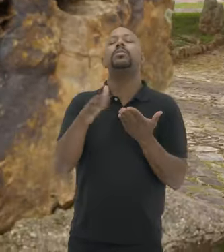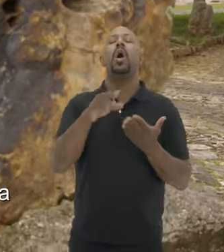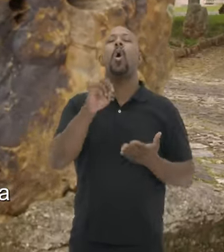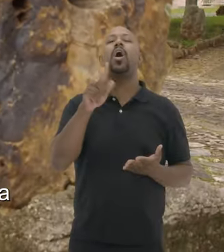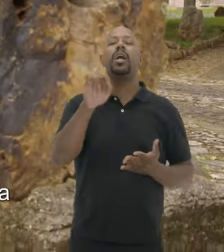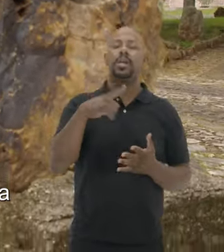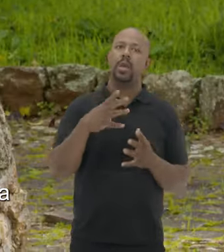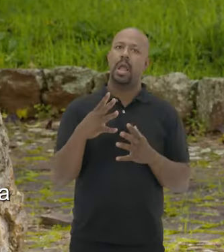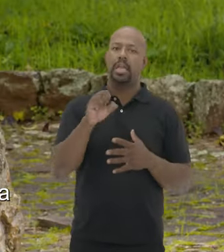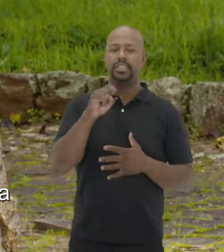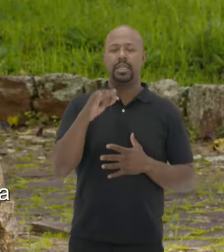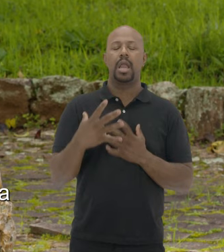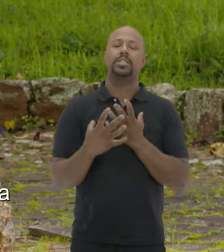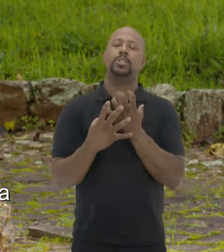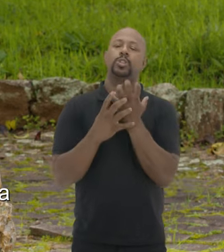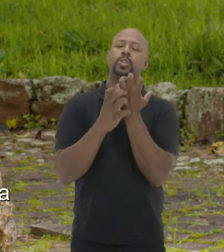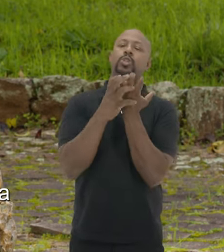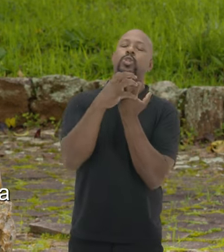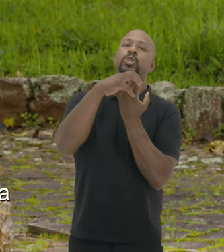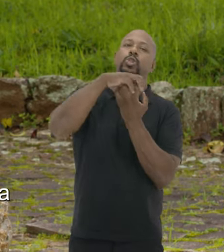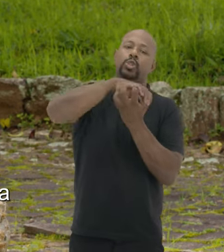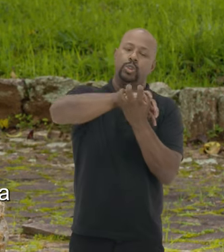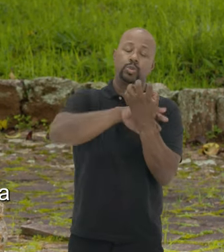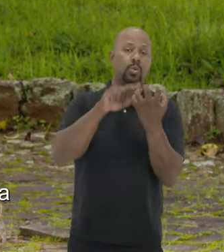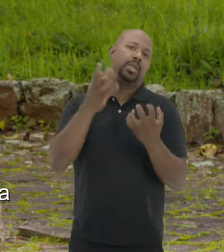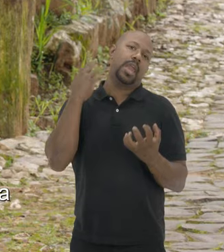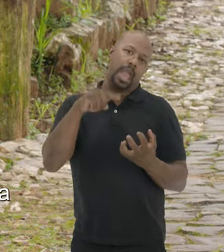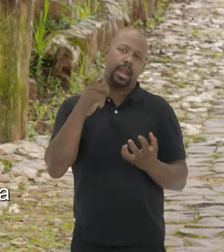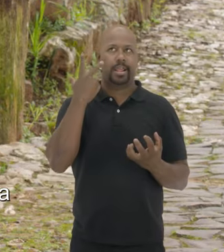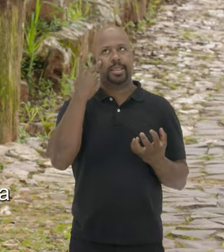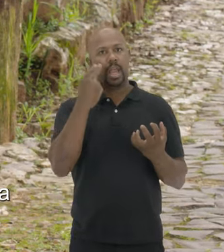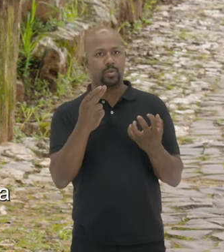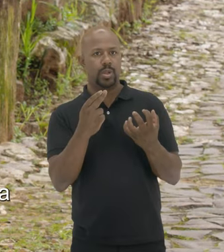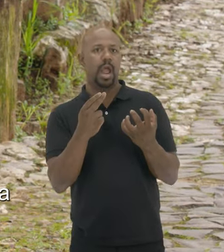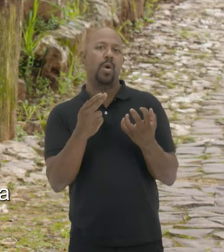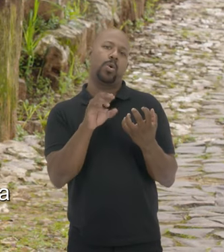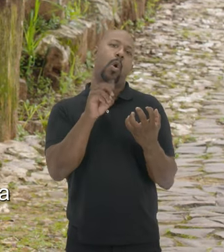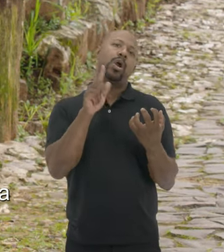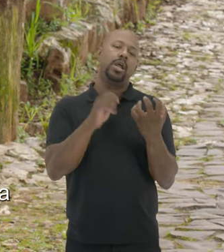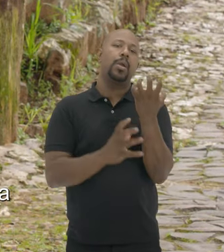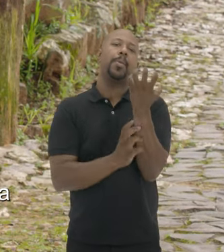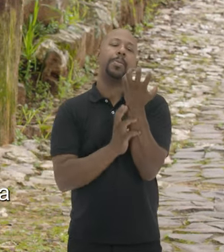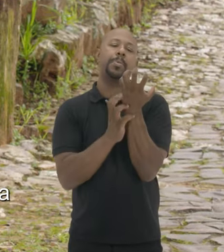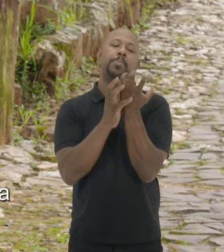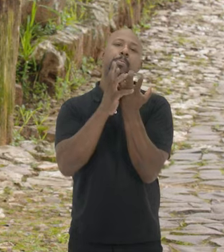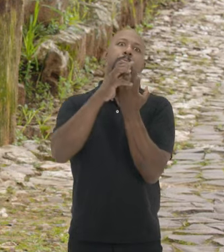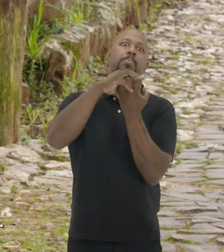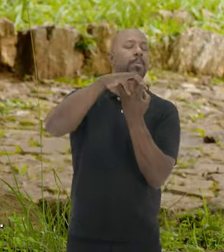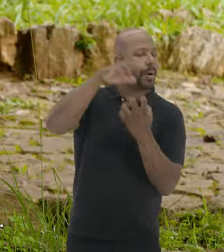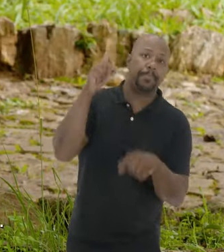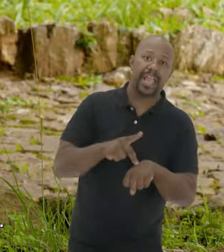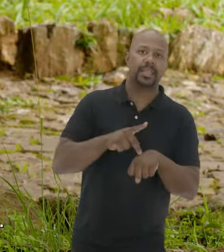orgânicos e essa ocupação é que vai tornando Então o que era natural que era orgânico Pedro